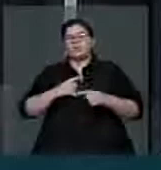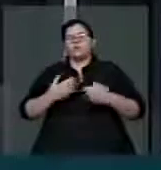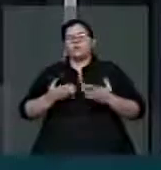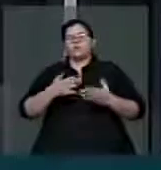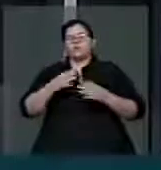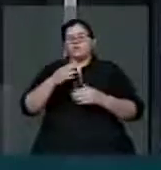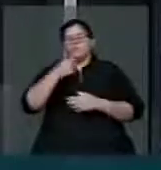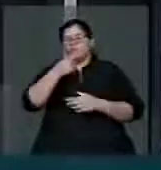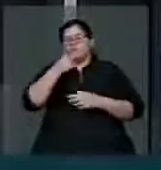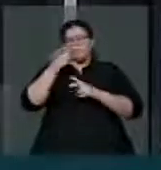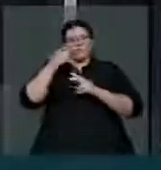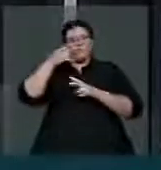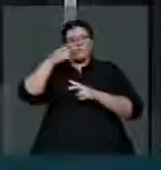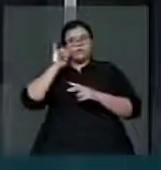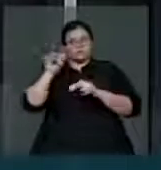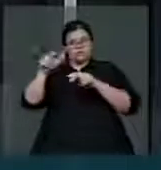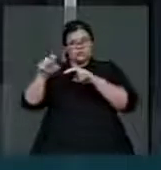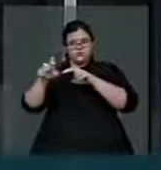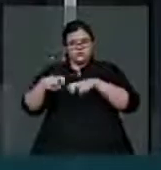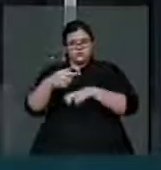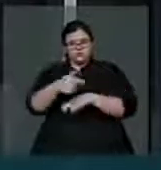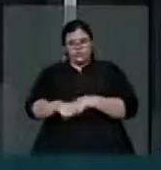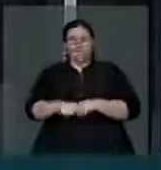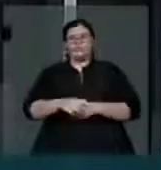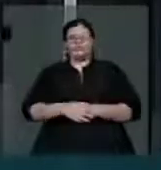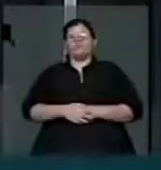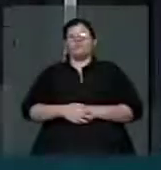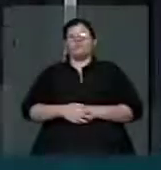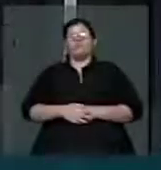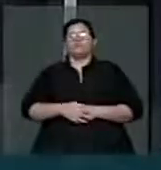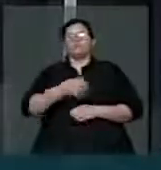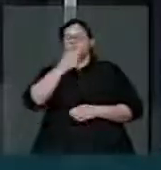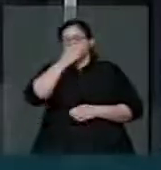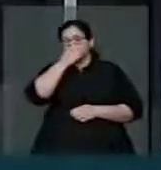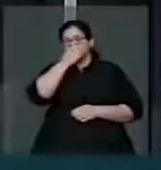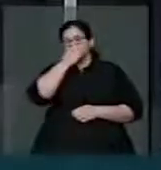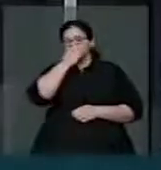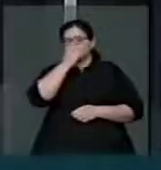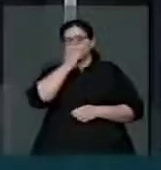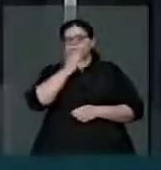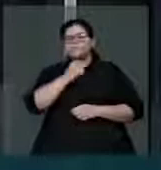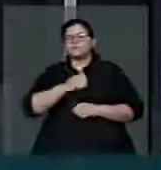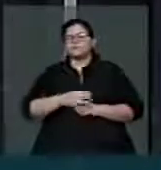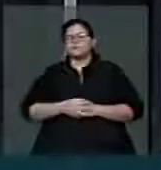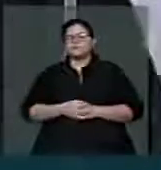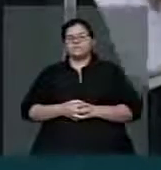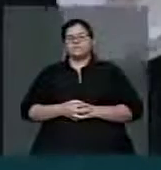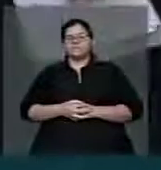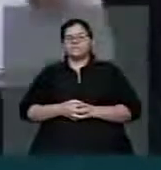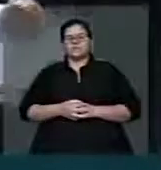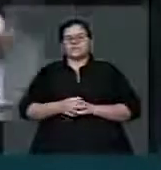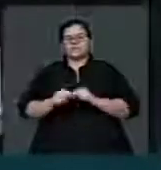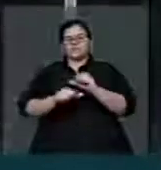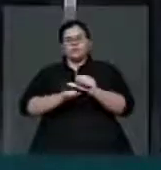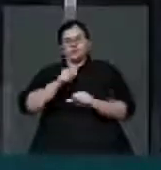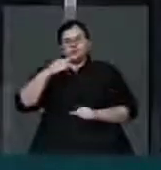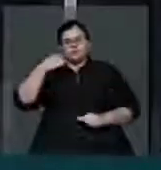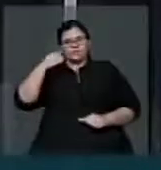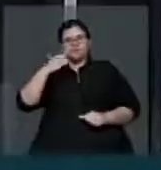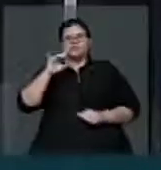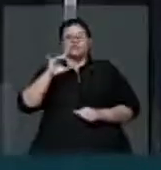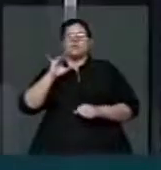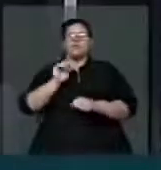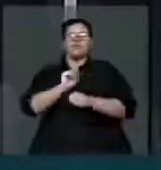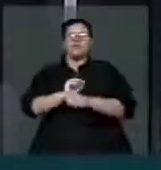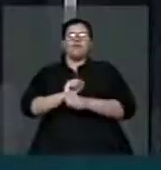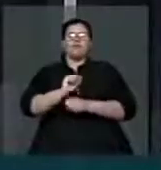fazendeiro, mais uma vez, usou do artifício solete, apenas para postergar e trocou de um advogado conhecido de